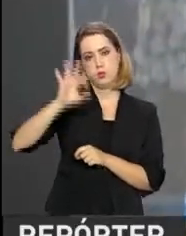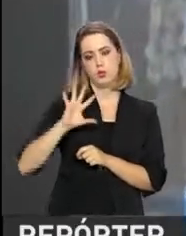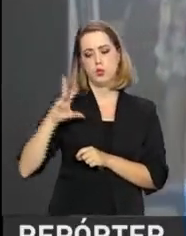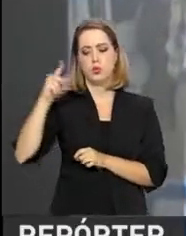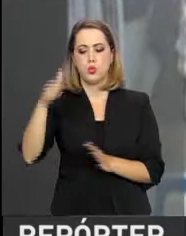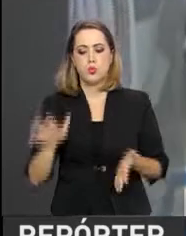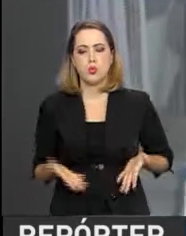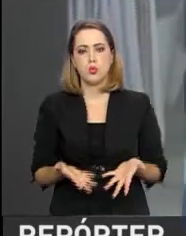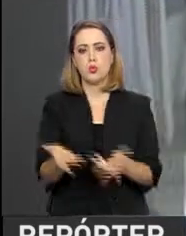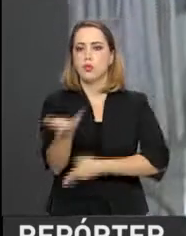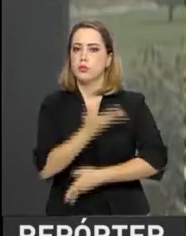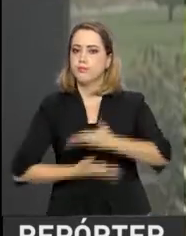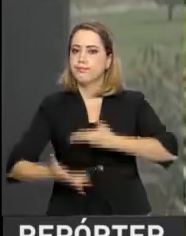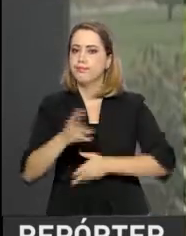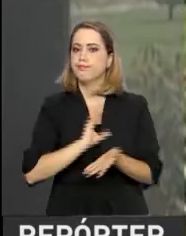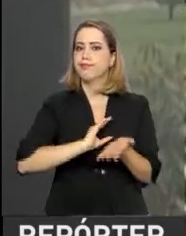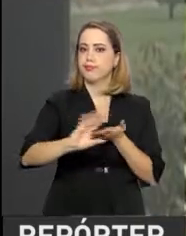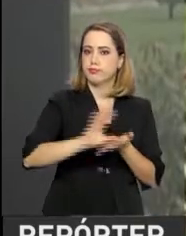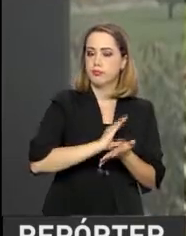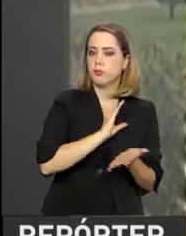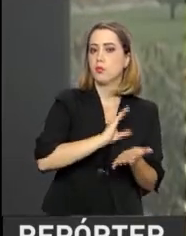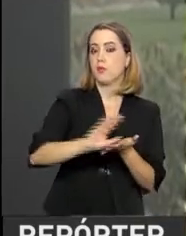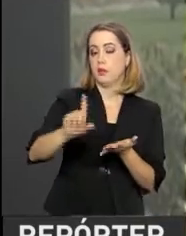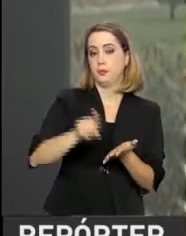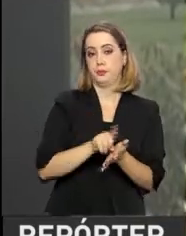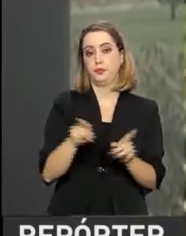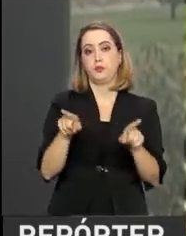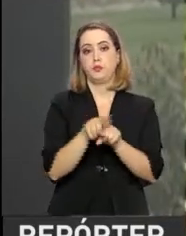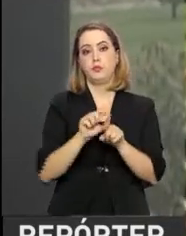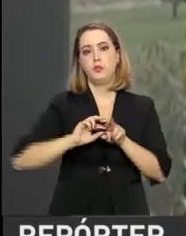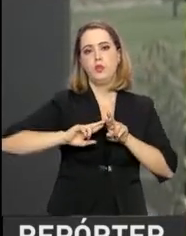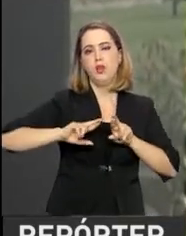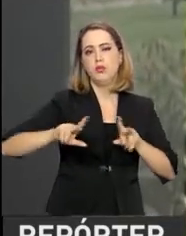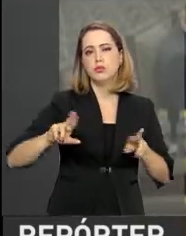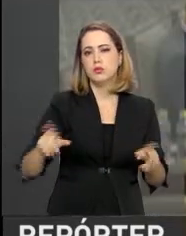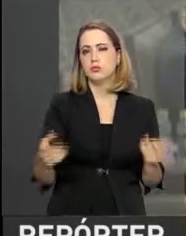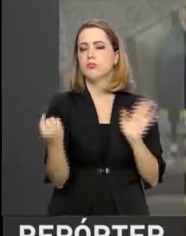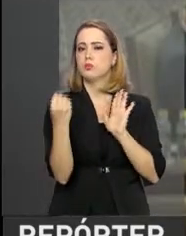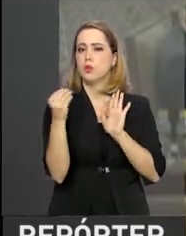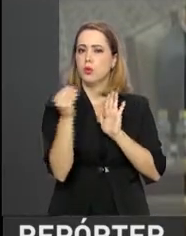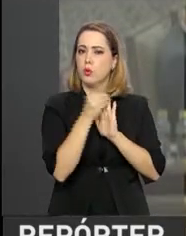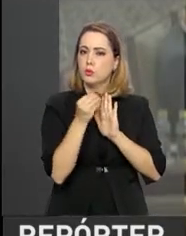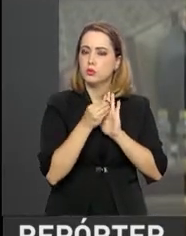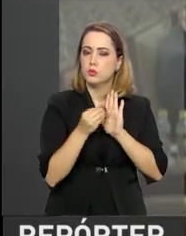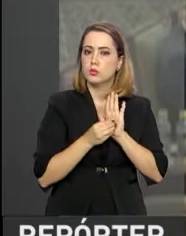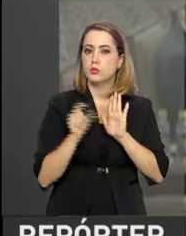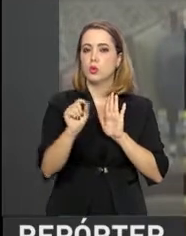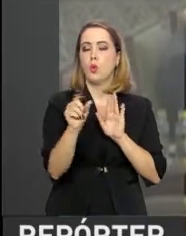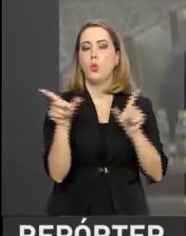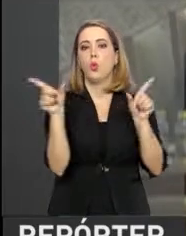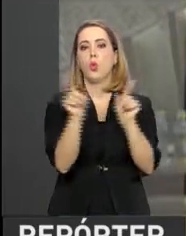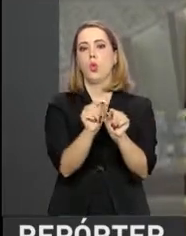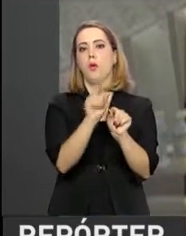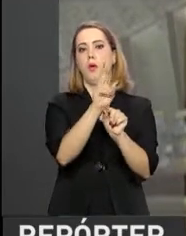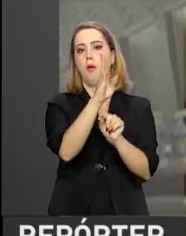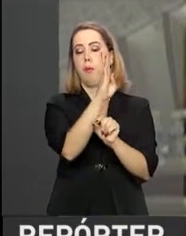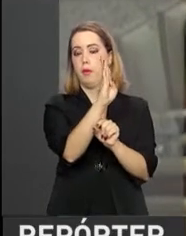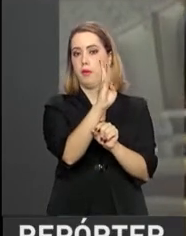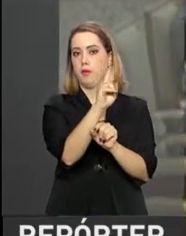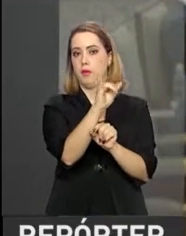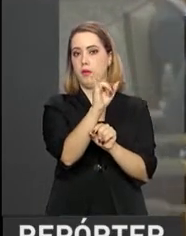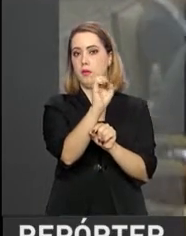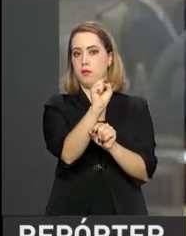desses países emergentes ea crise nas economias desenvolvidas em 2008 fizeram com que o apelido brics criado em